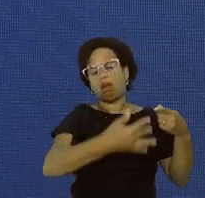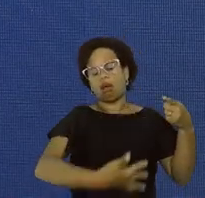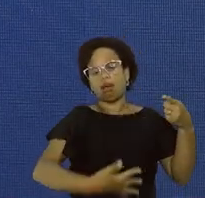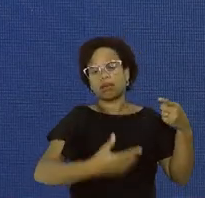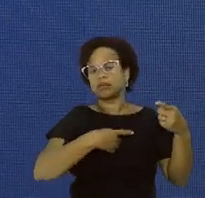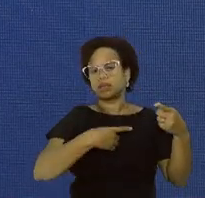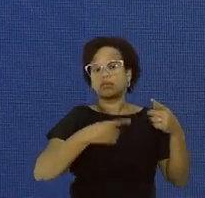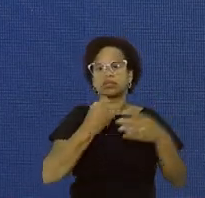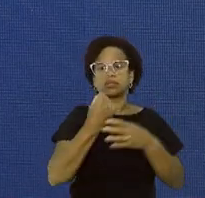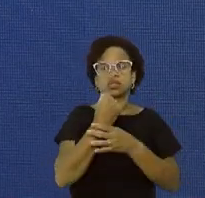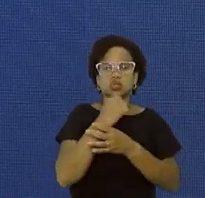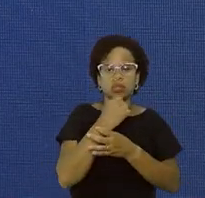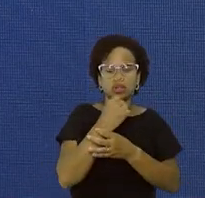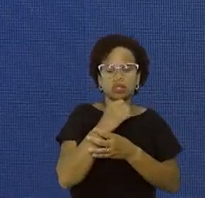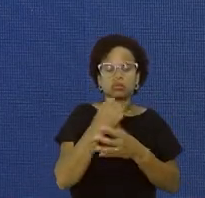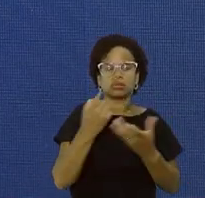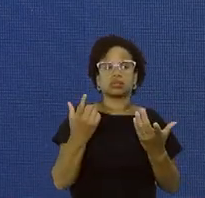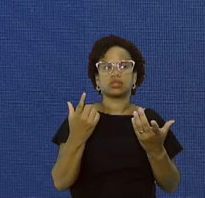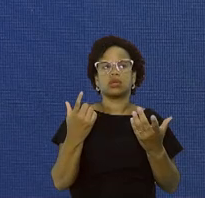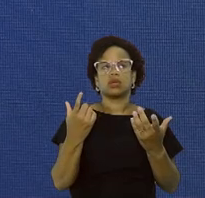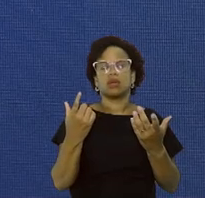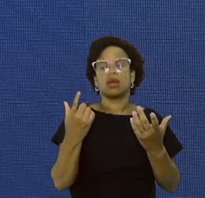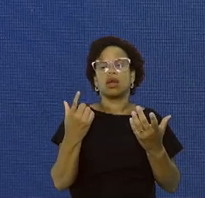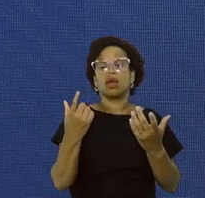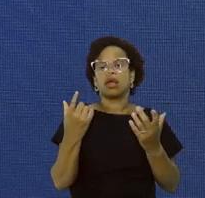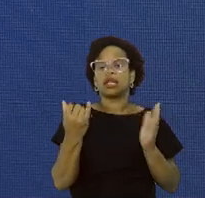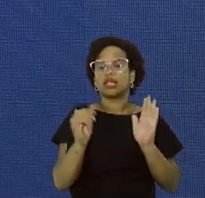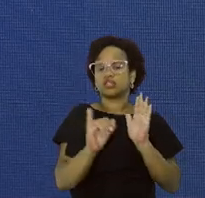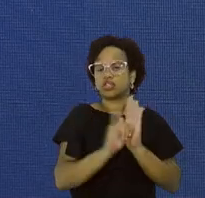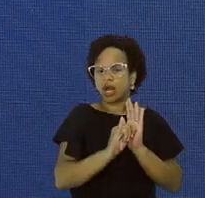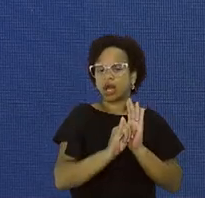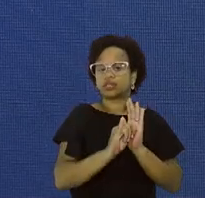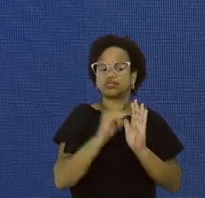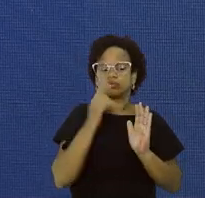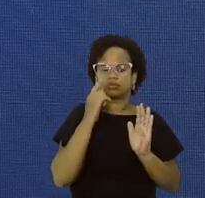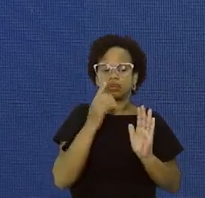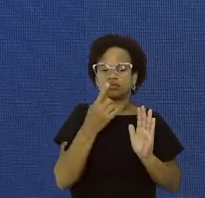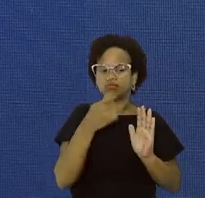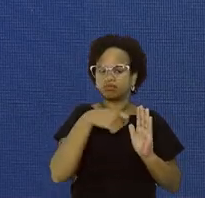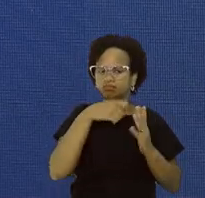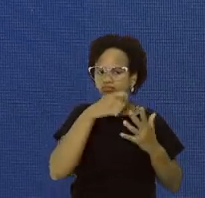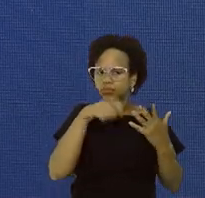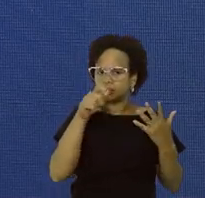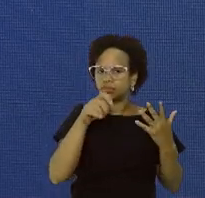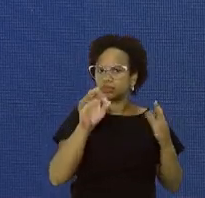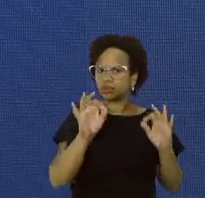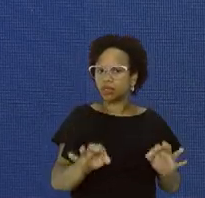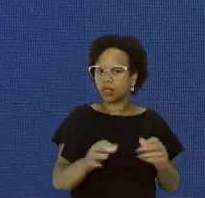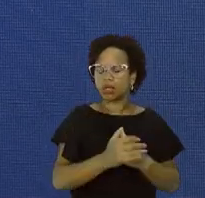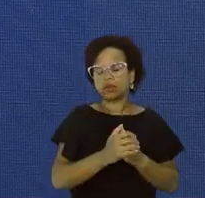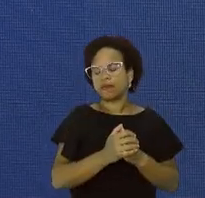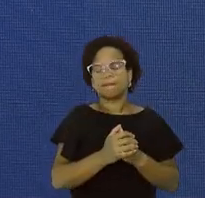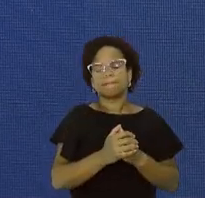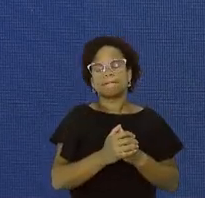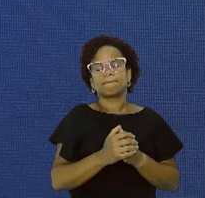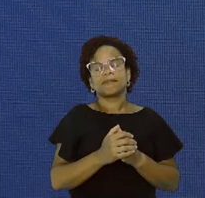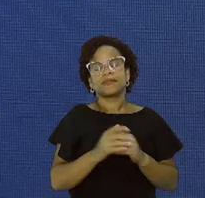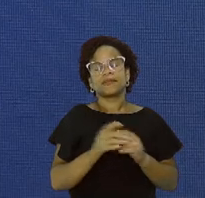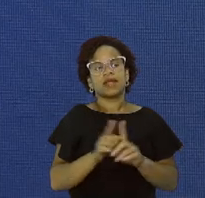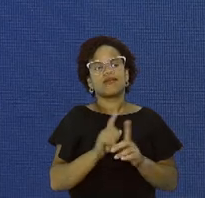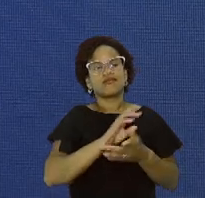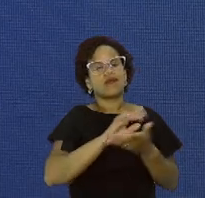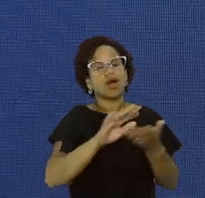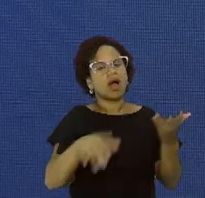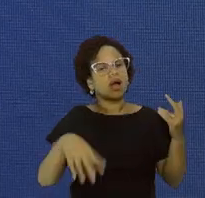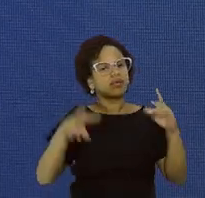sabe-se que autenticação de identidade tem uma série de temas que englobam essa essa esse tema de que é